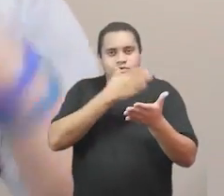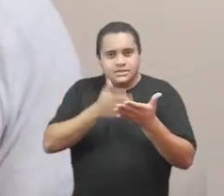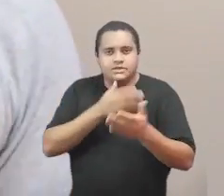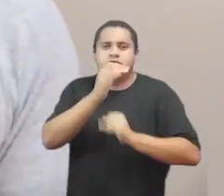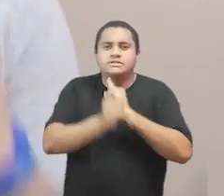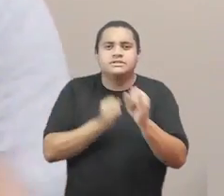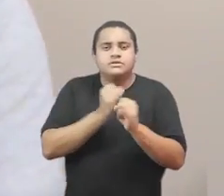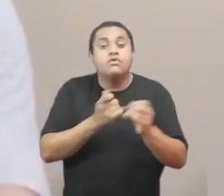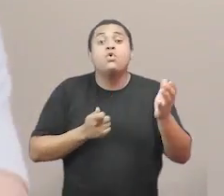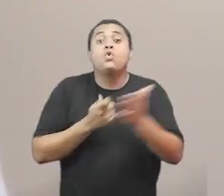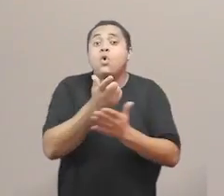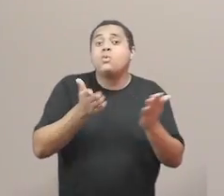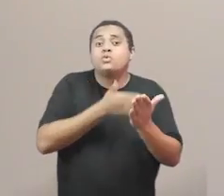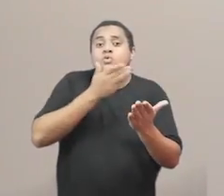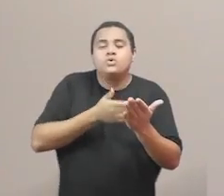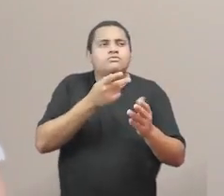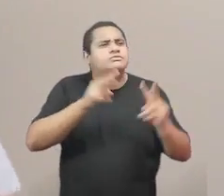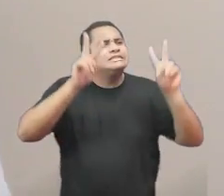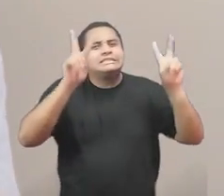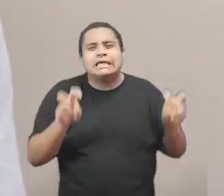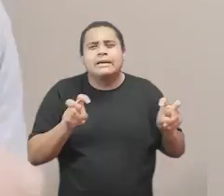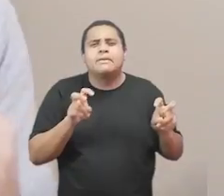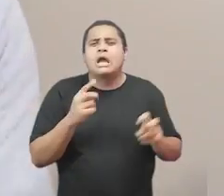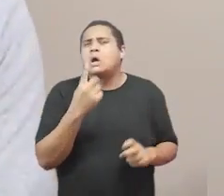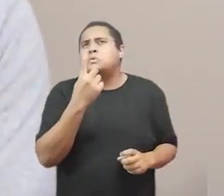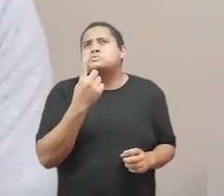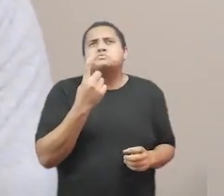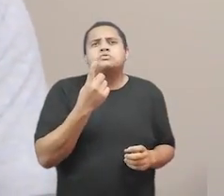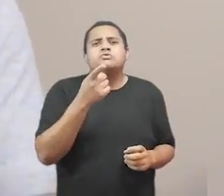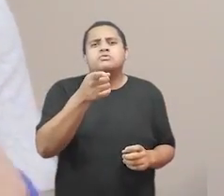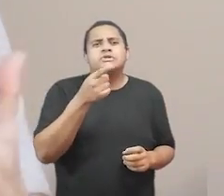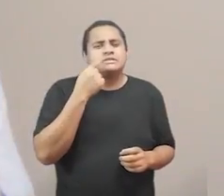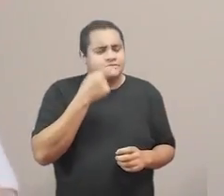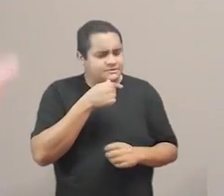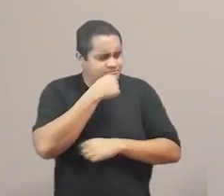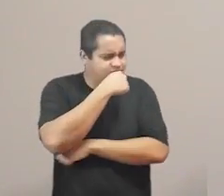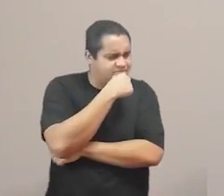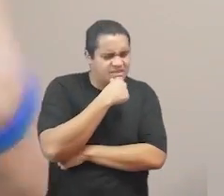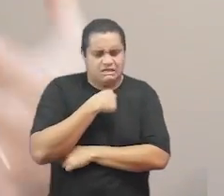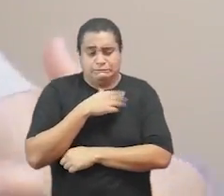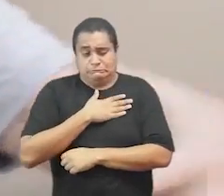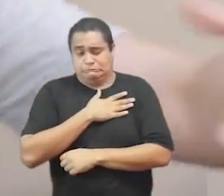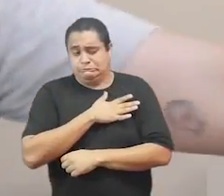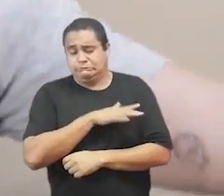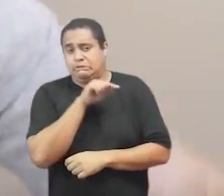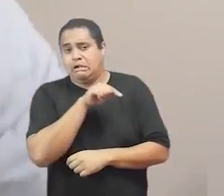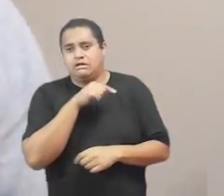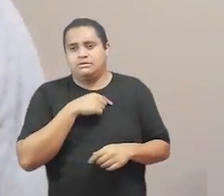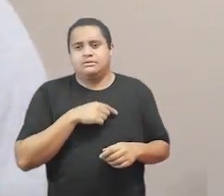livraria ou no site e compra um livro de um assunto que você tem algum tipo de